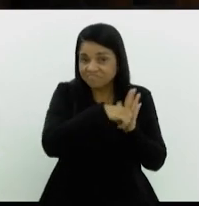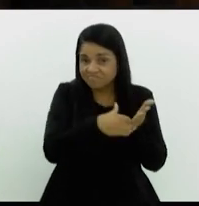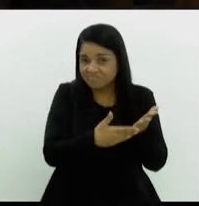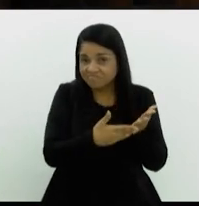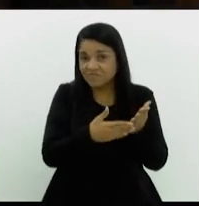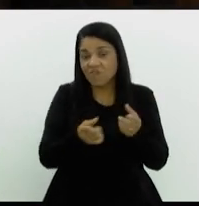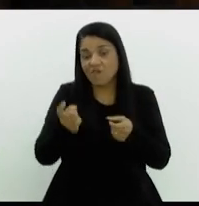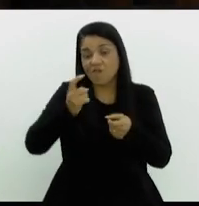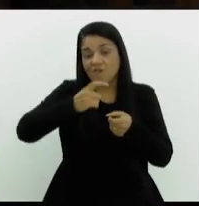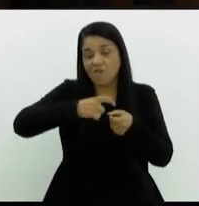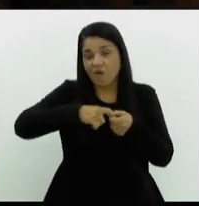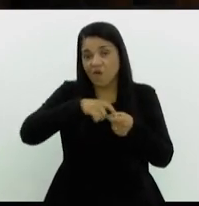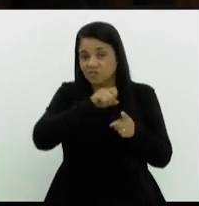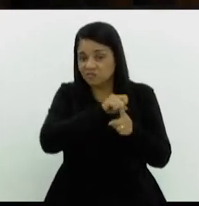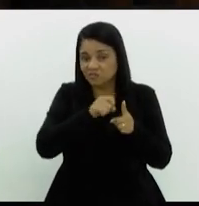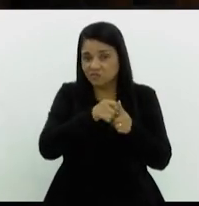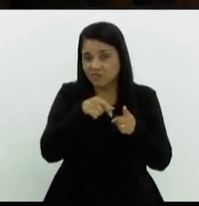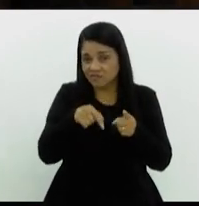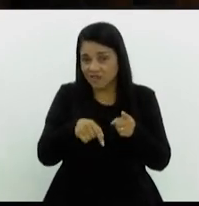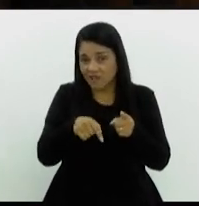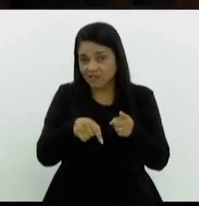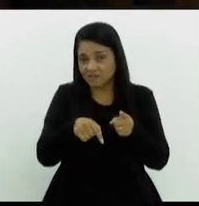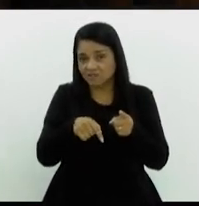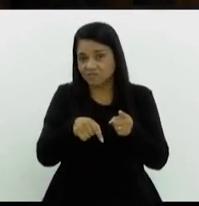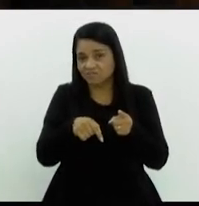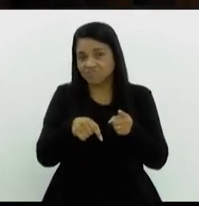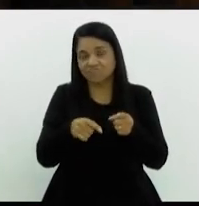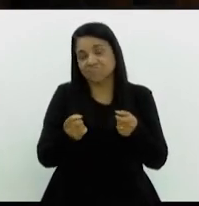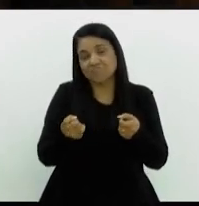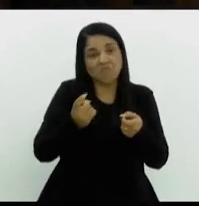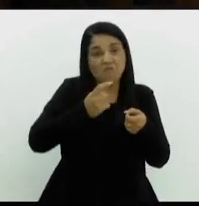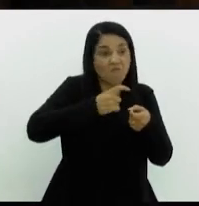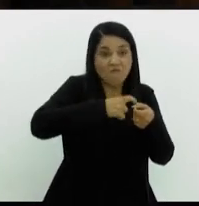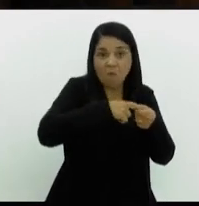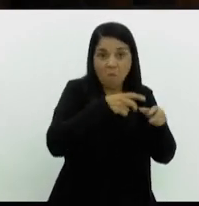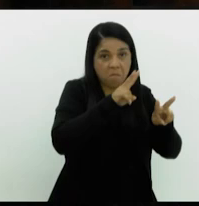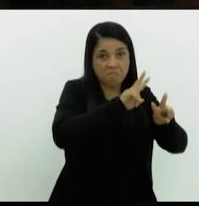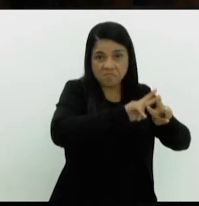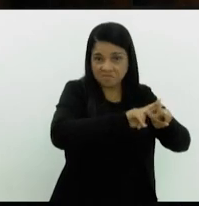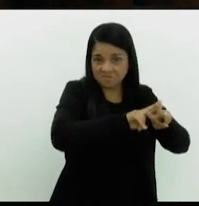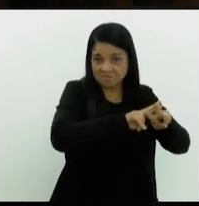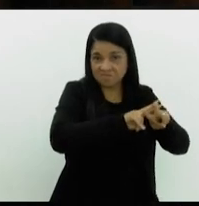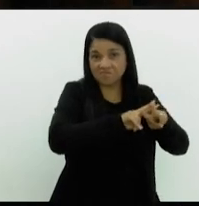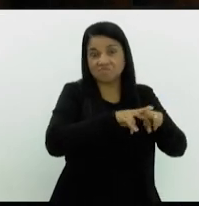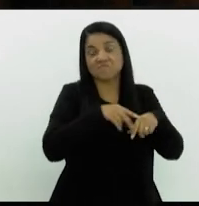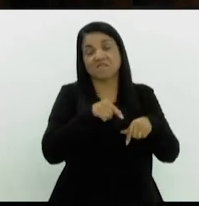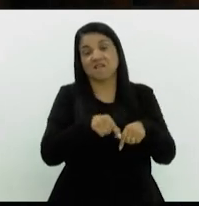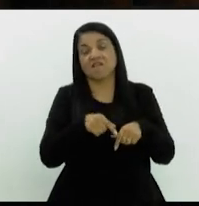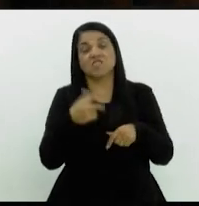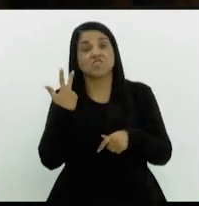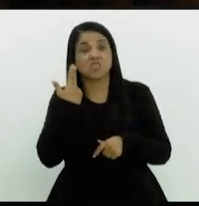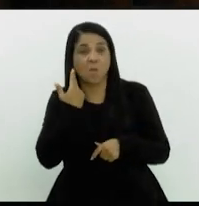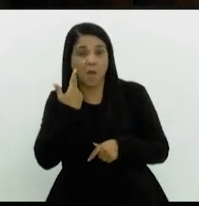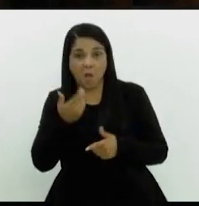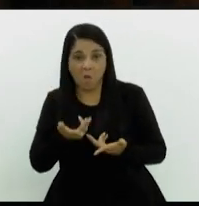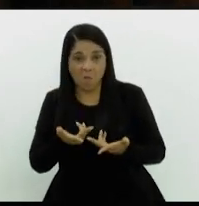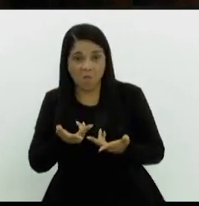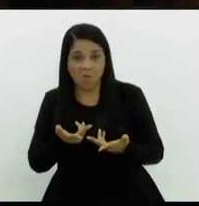ao convívio social não regressarem para o presídio. É comum que durante aquele período esses